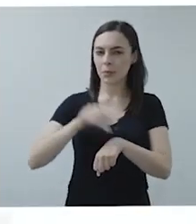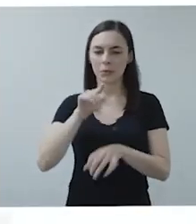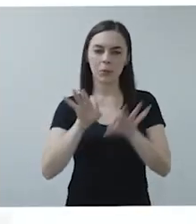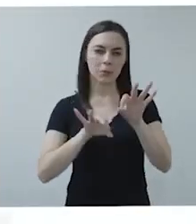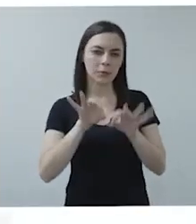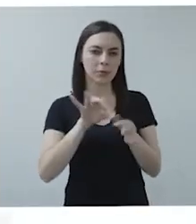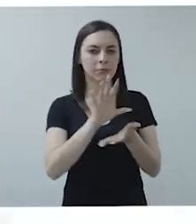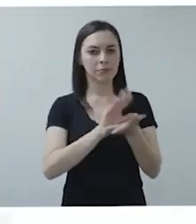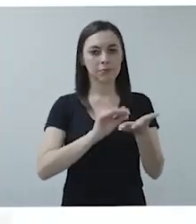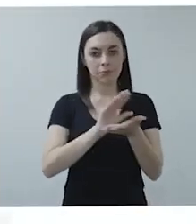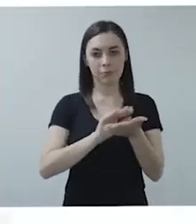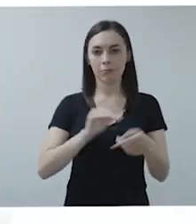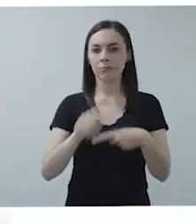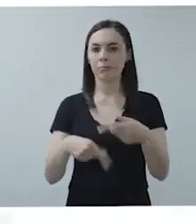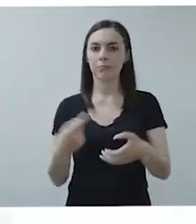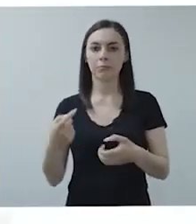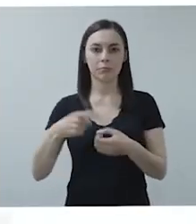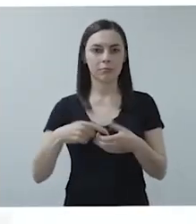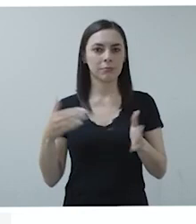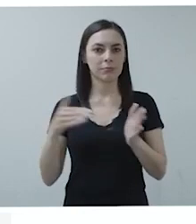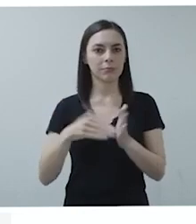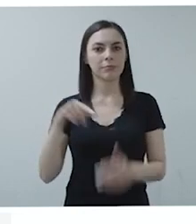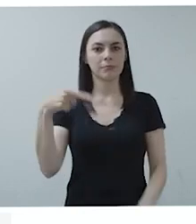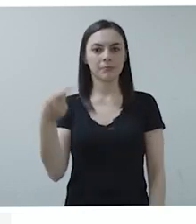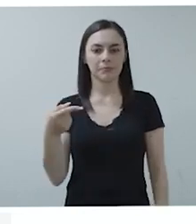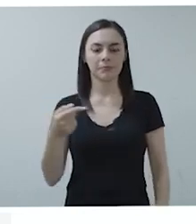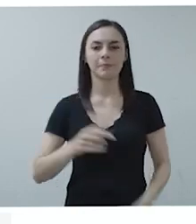se organizarem e logo nós voltamos. Até já!